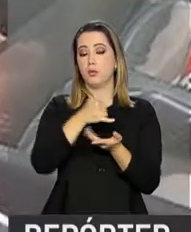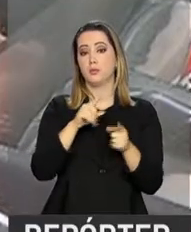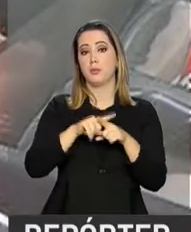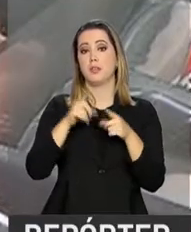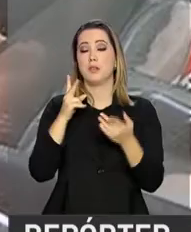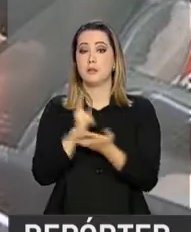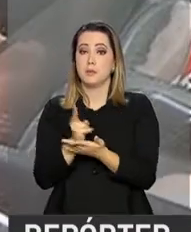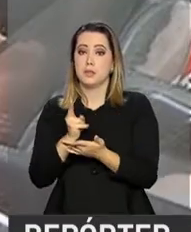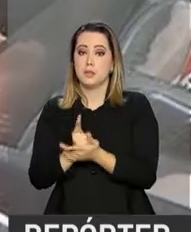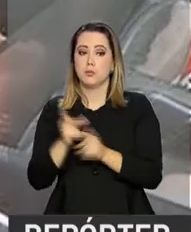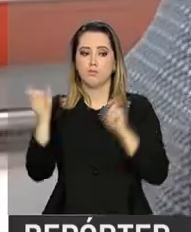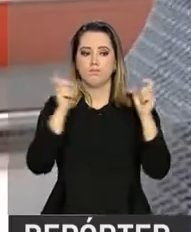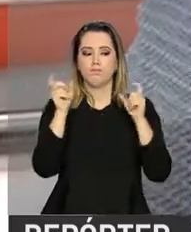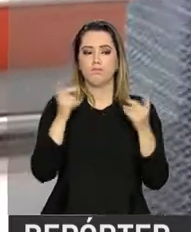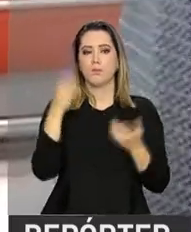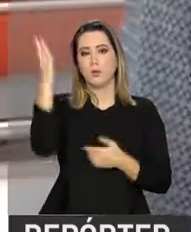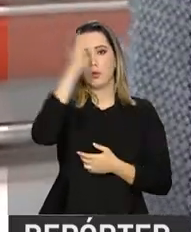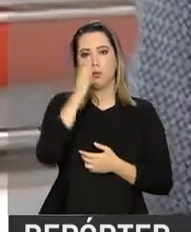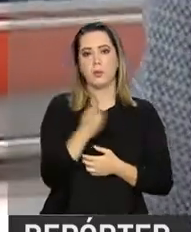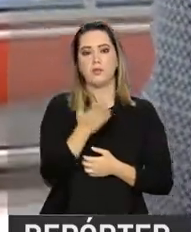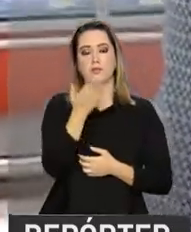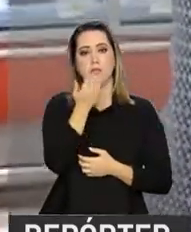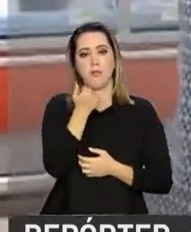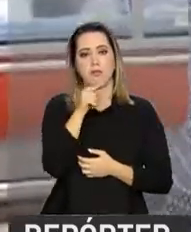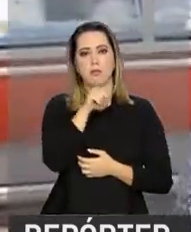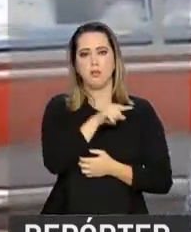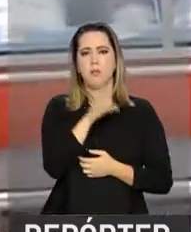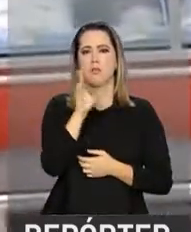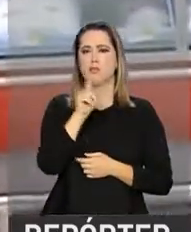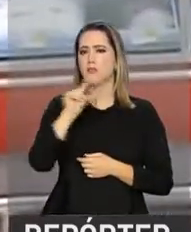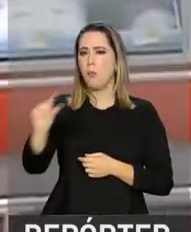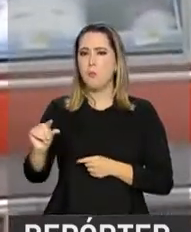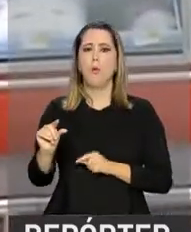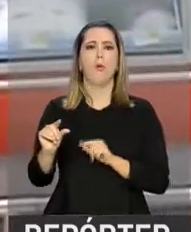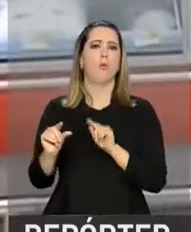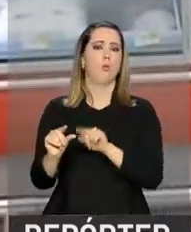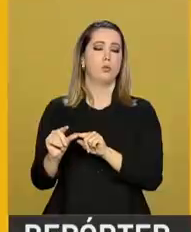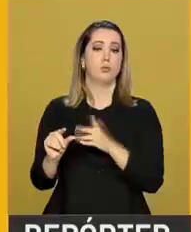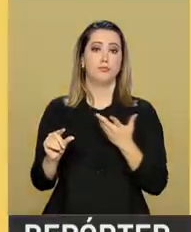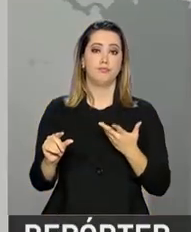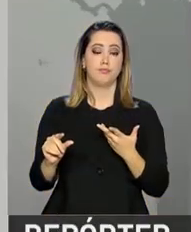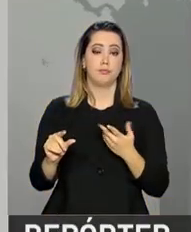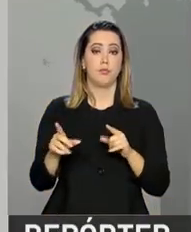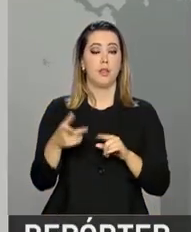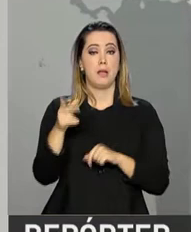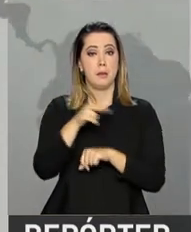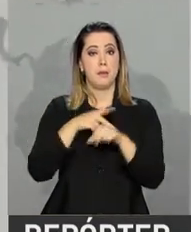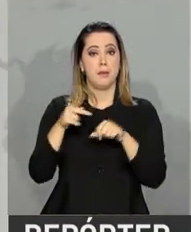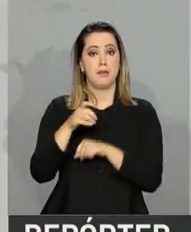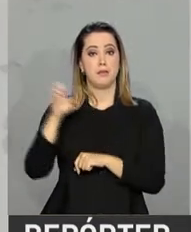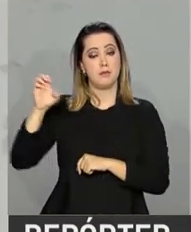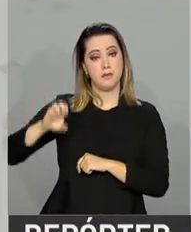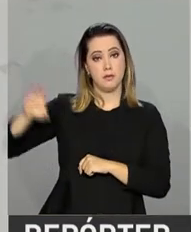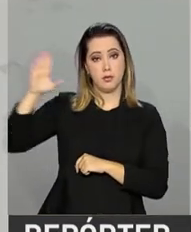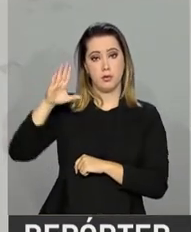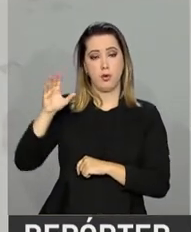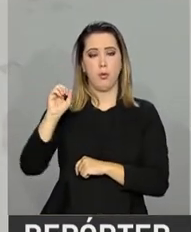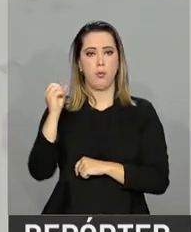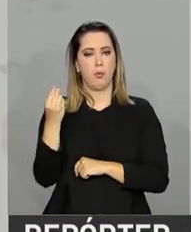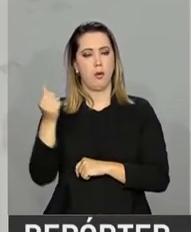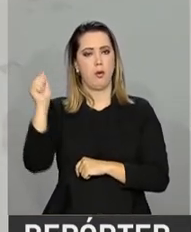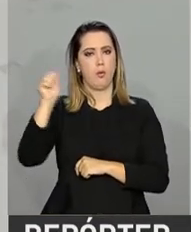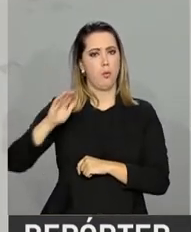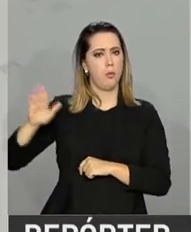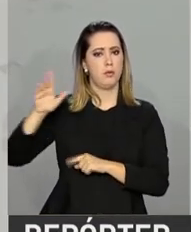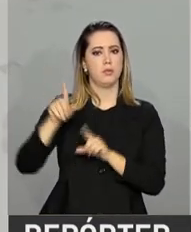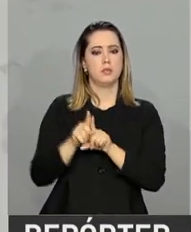com tantos atrativos no brasil a carne suína ainda não é uma preferência nacional em países da europa e ásia o consumo anual de carne